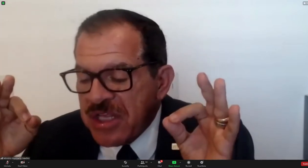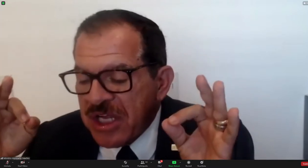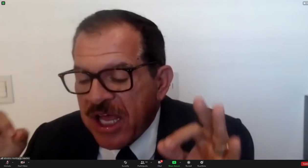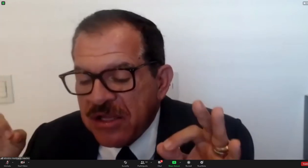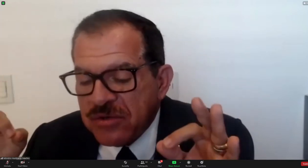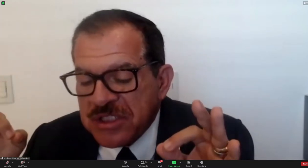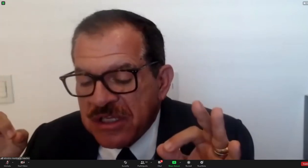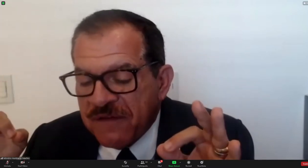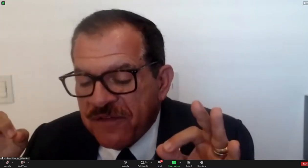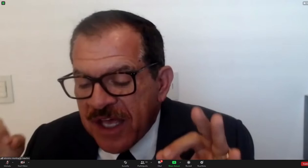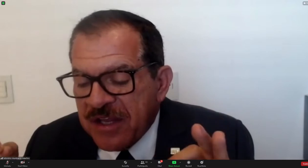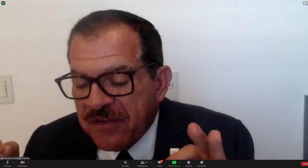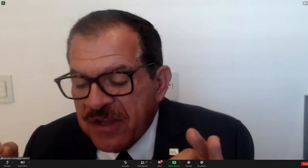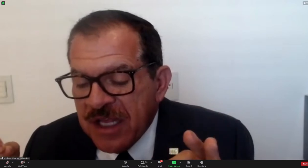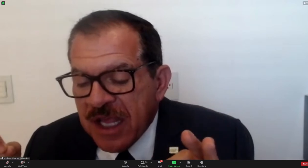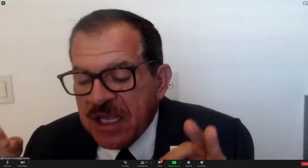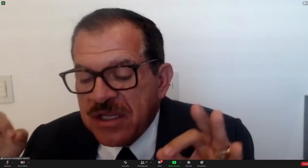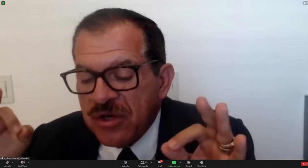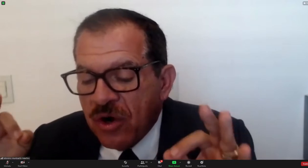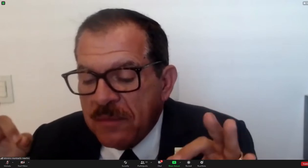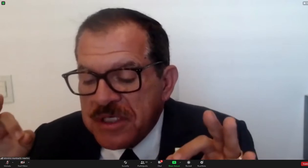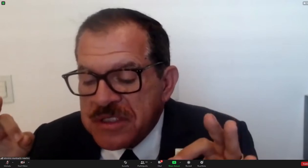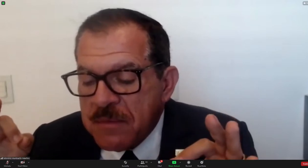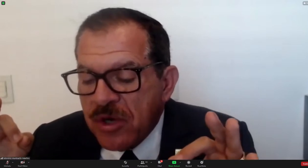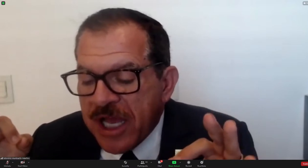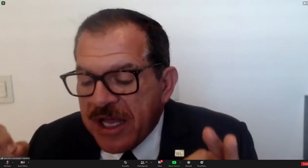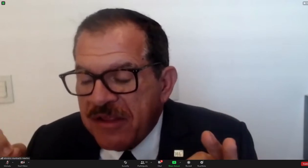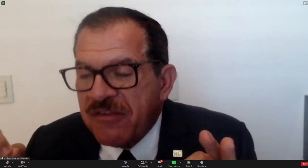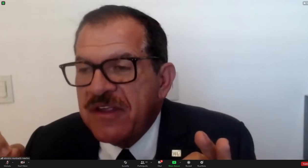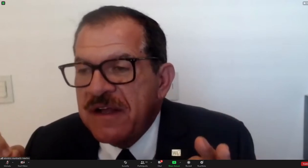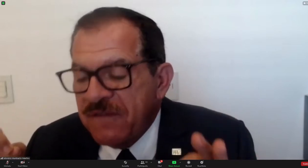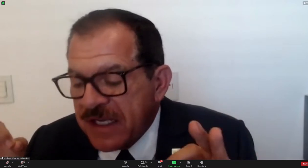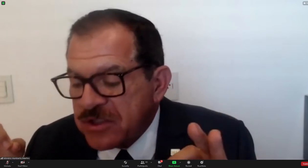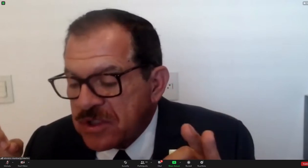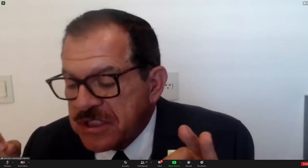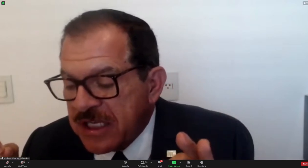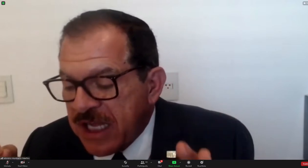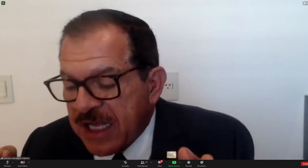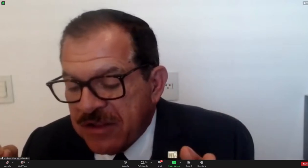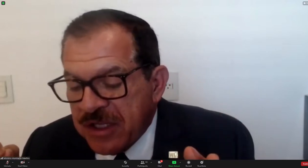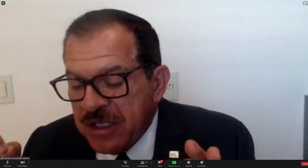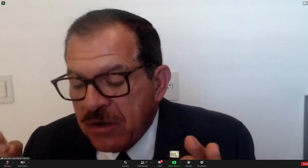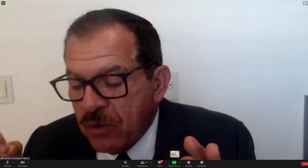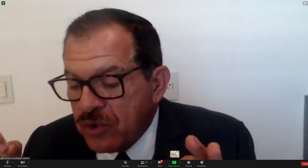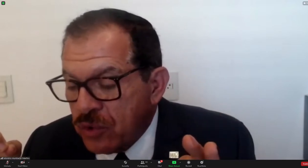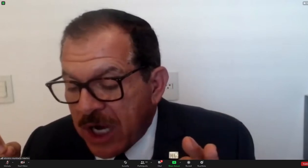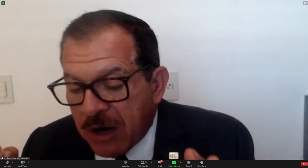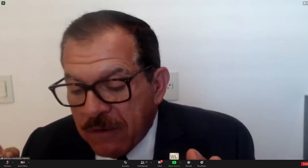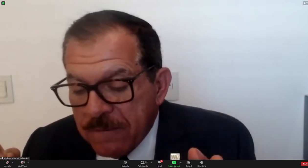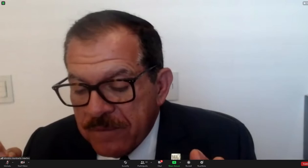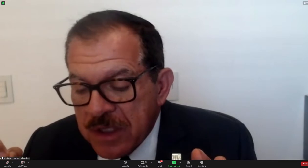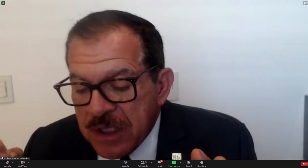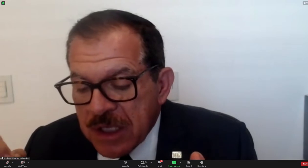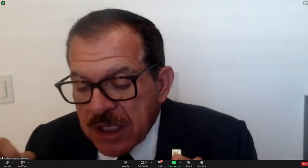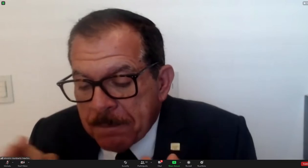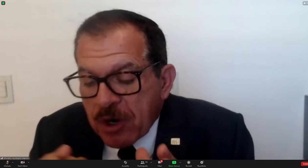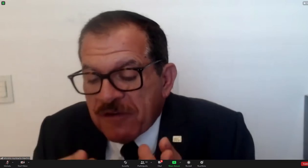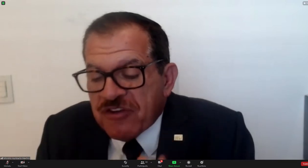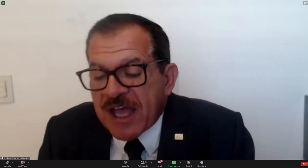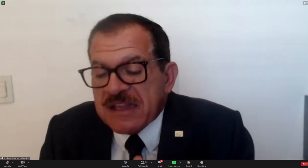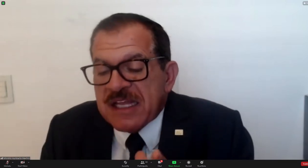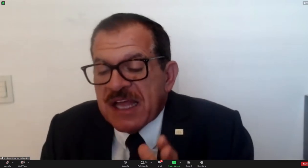igualdade de direitos e deveres entre homens e mulheres na sociedade conjugal.